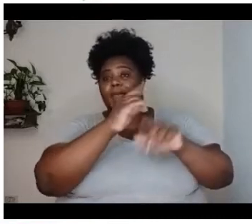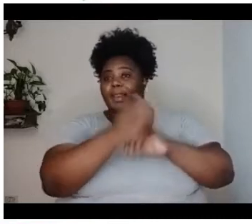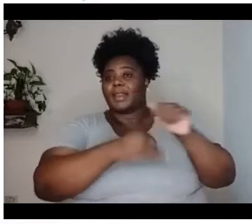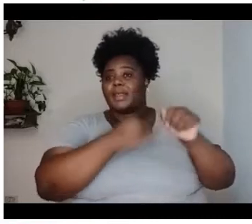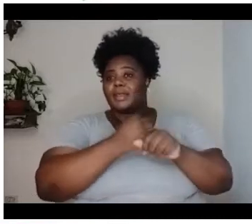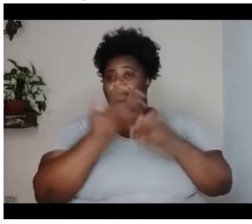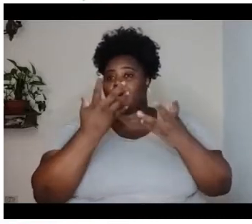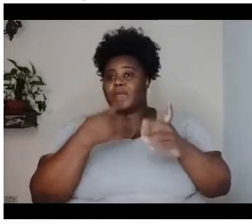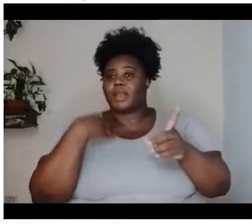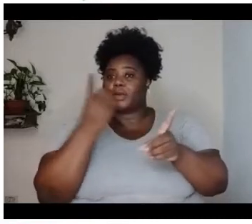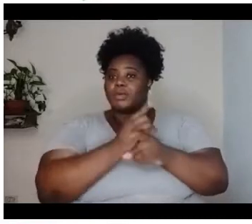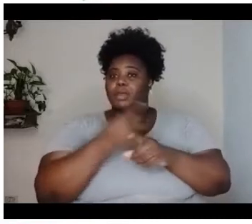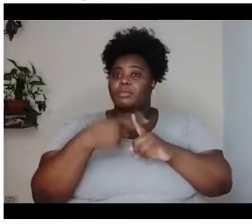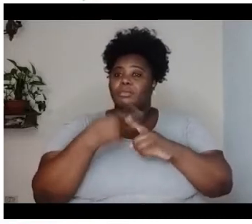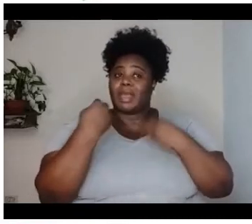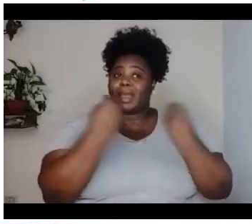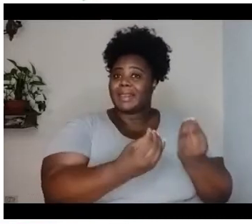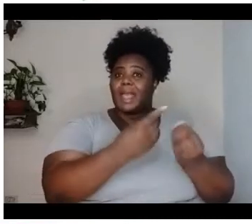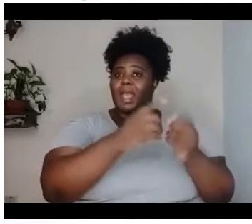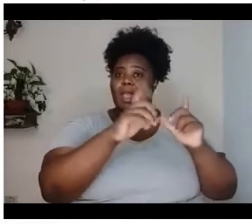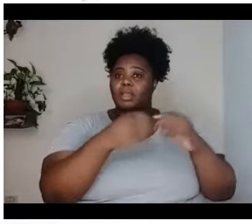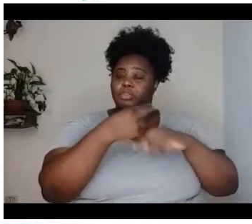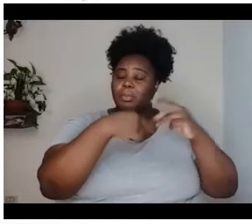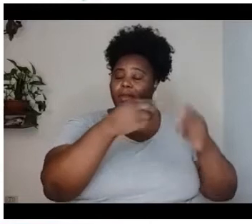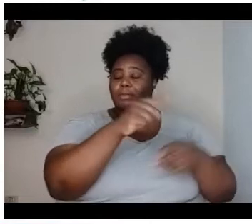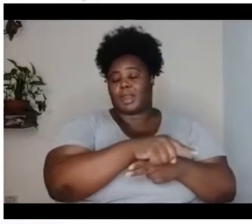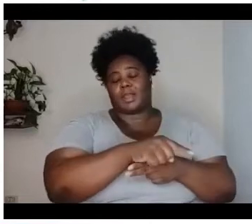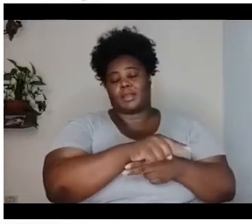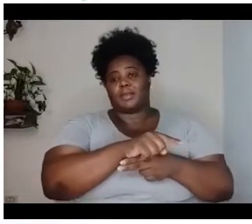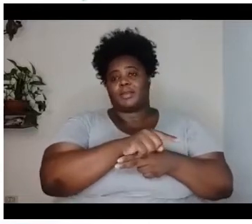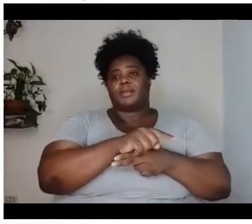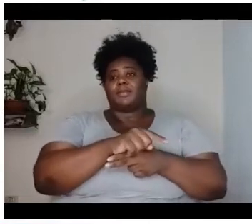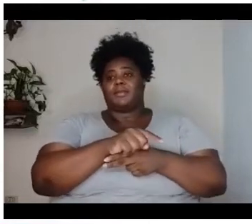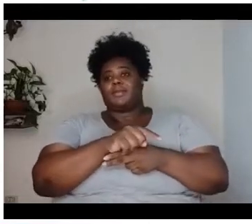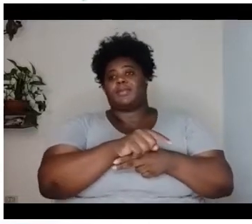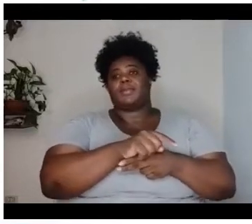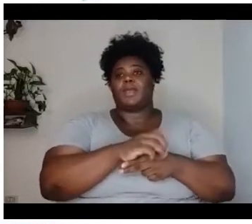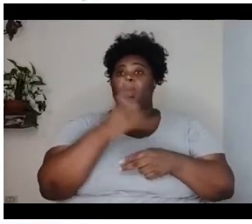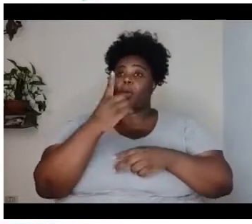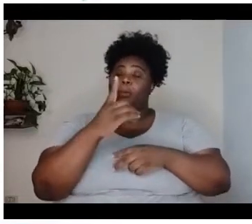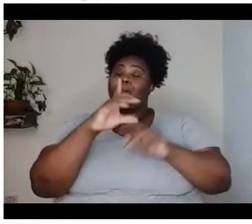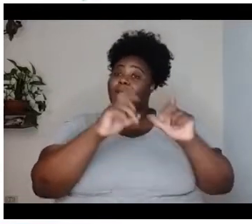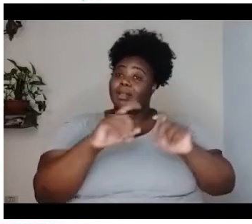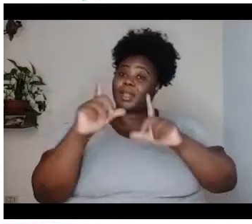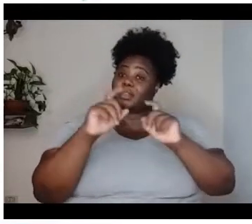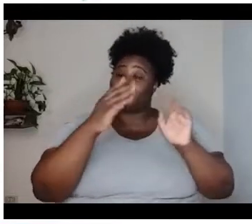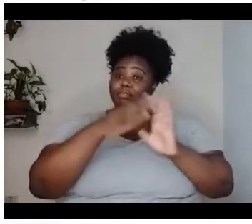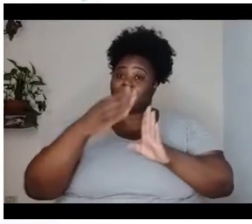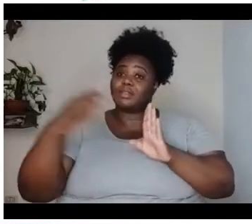queria dar de presente para ele aquela fotografia, né? Uma das fotografias da série